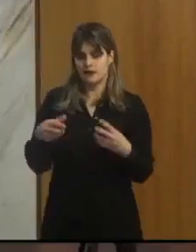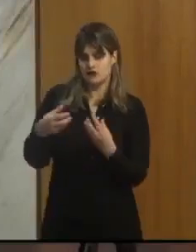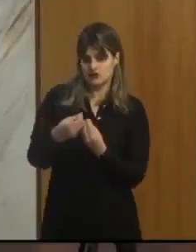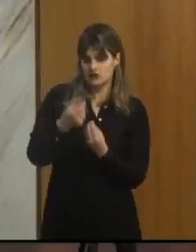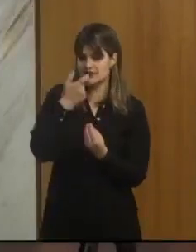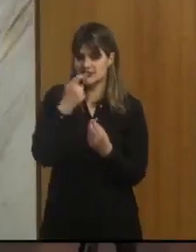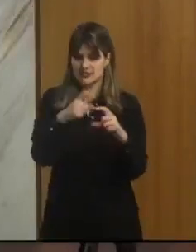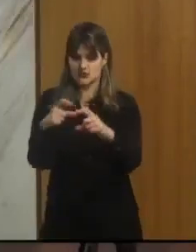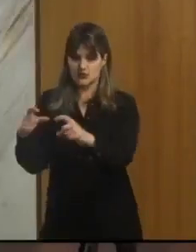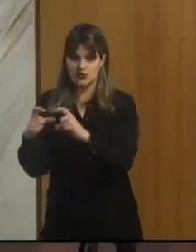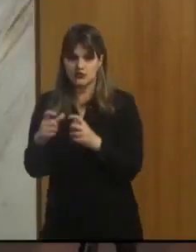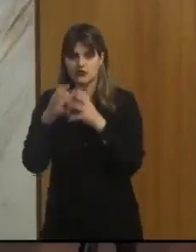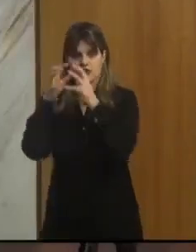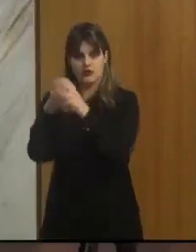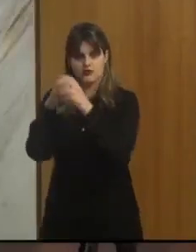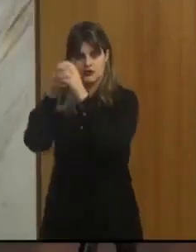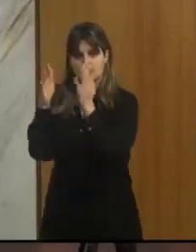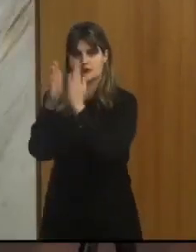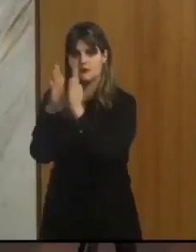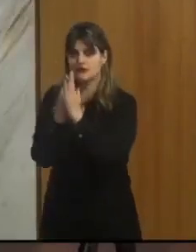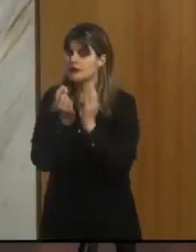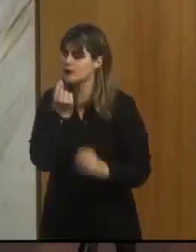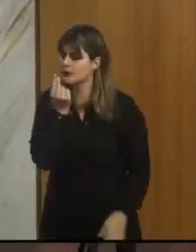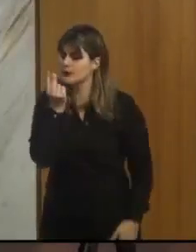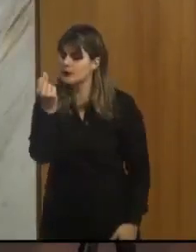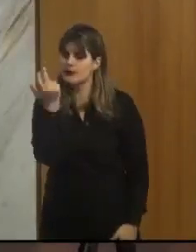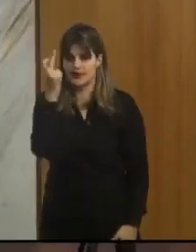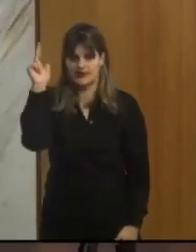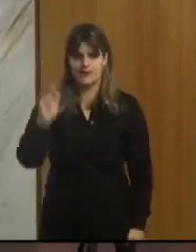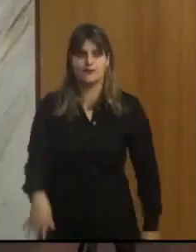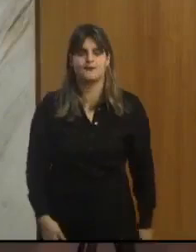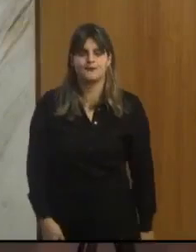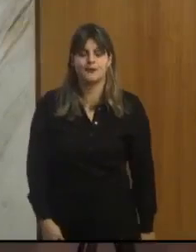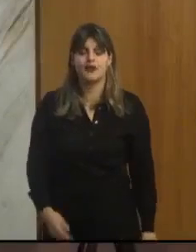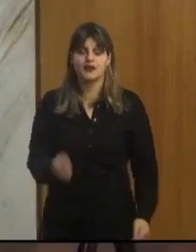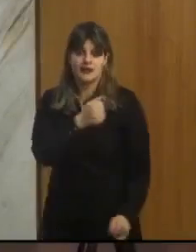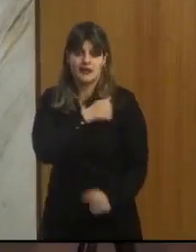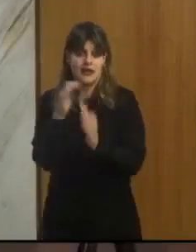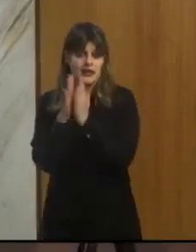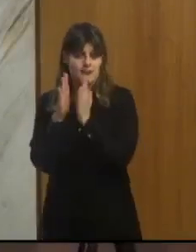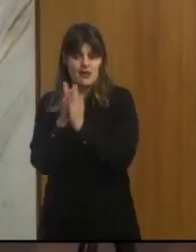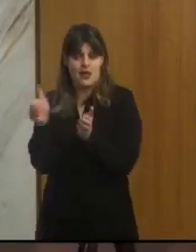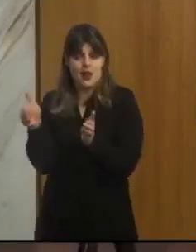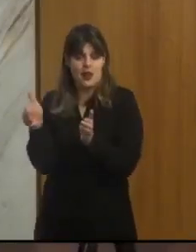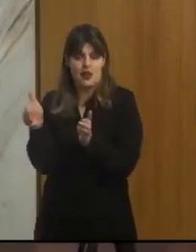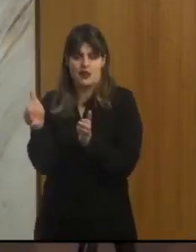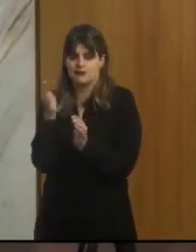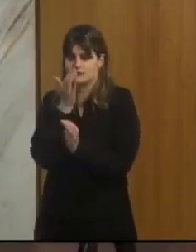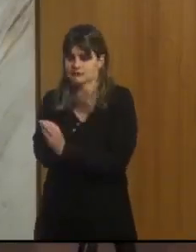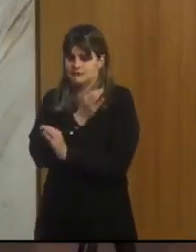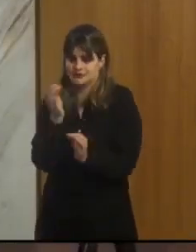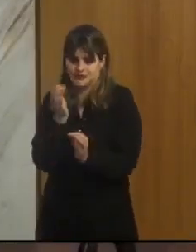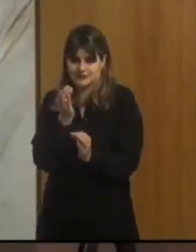azulejos, manda rezar uma missa e ter uma vela acesa até ao fim dos dias. É uma capela que é uma preciosidade dentro